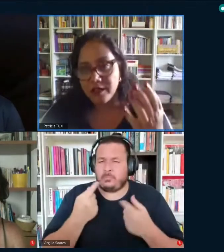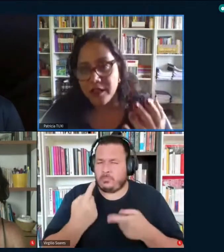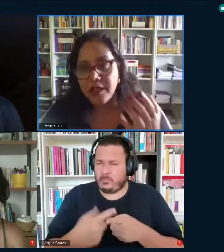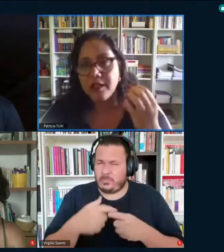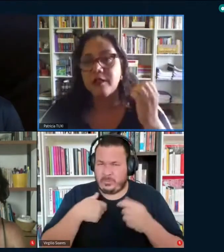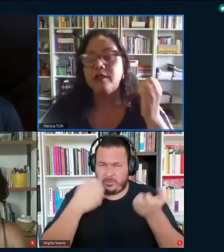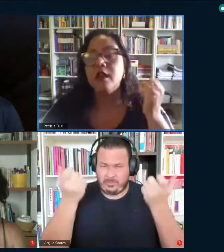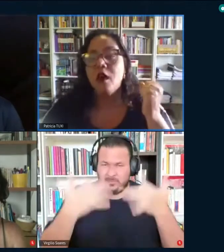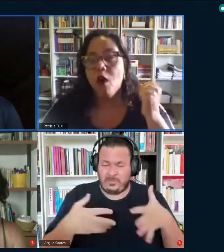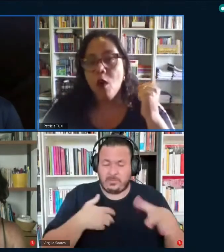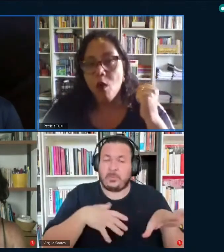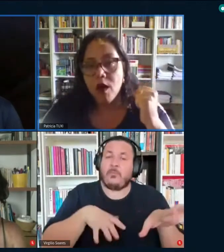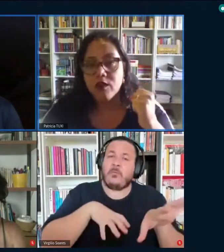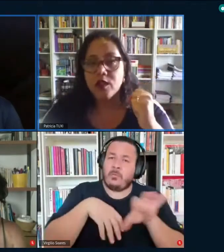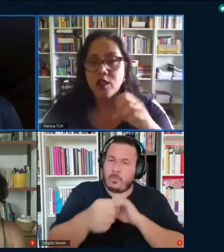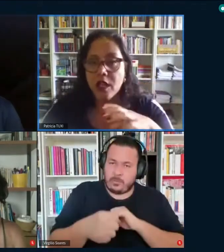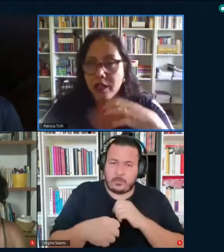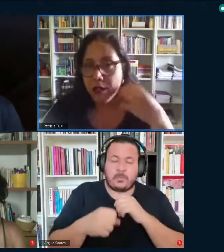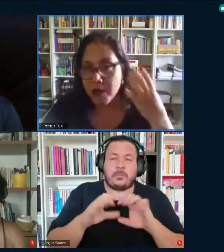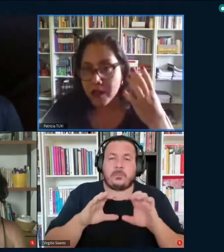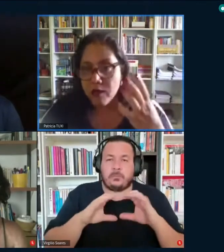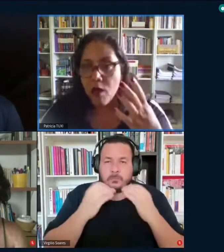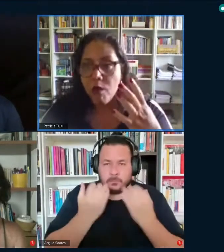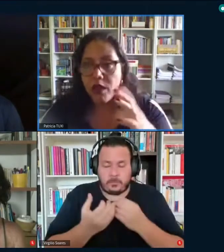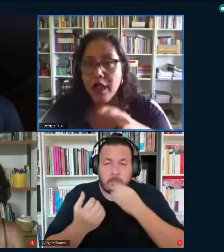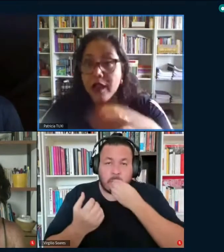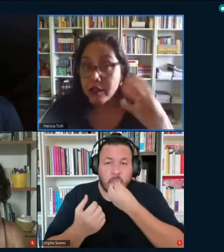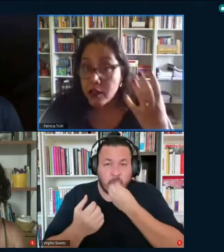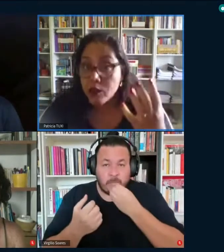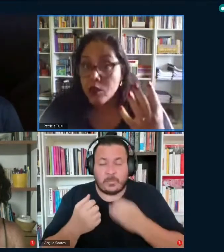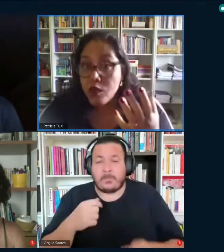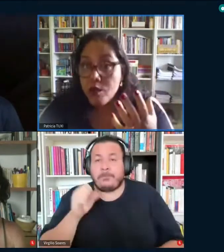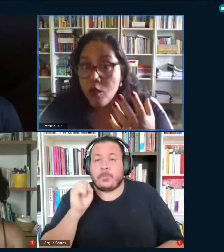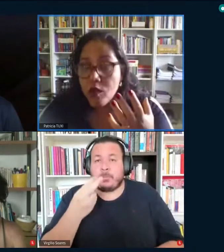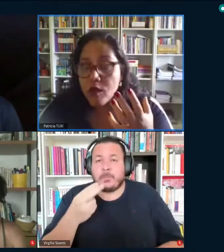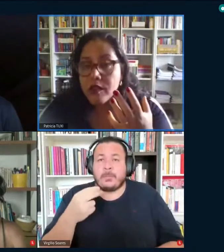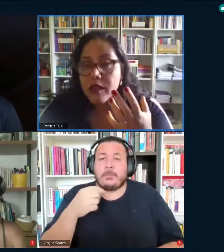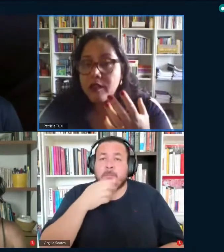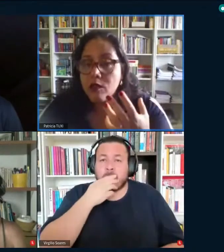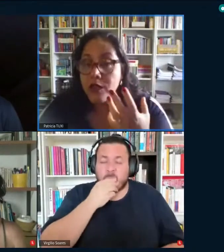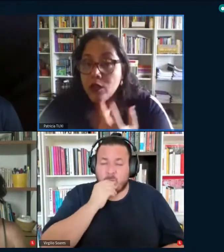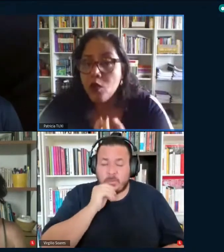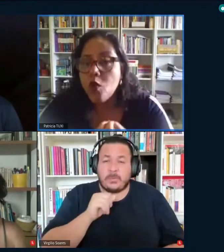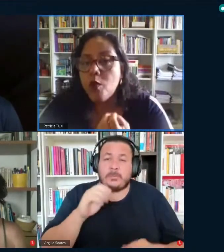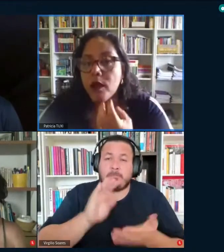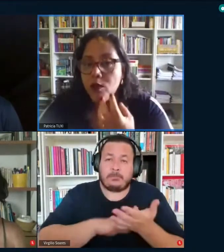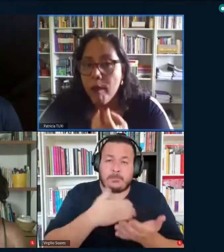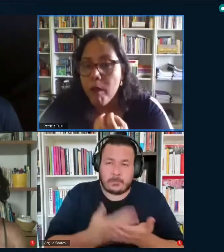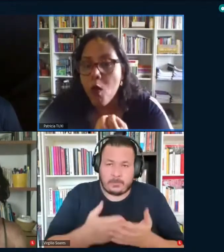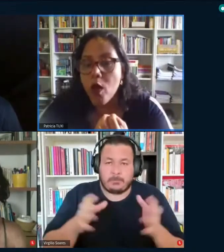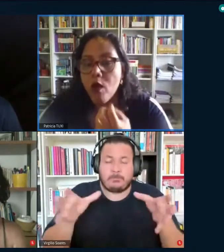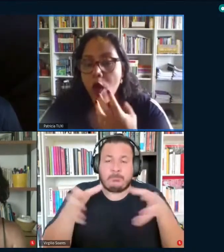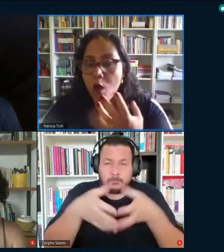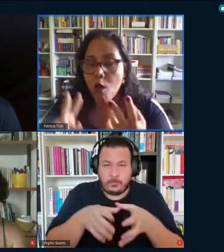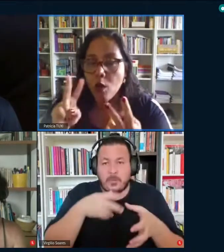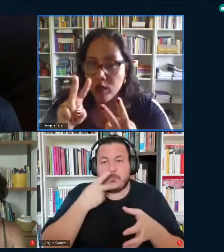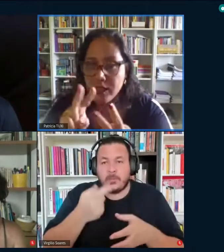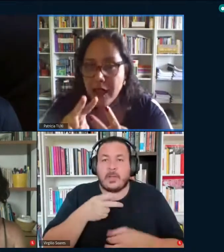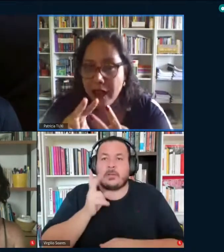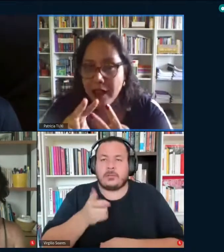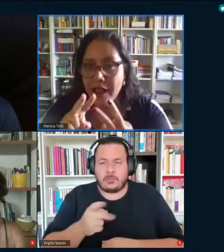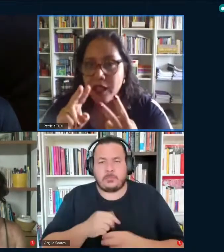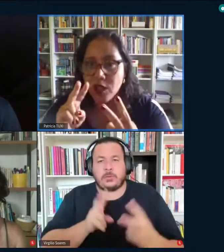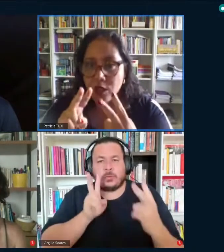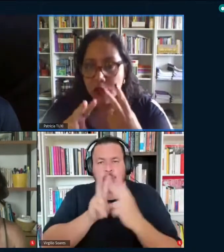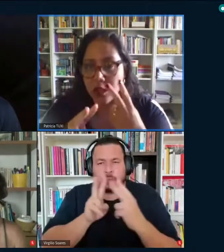dos conferencistas ou quando a gente está na interpretação comunitária, se discute muito essa questão da dupla, do apoio, o